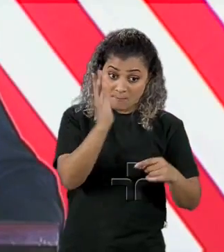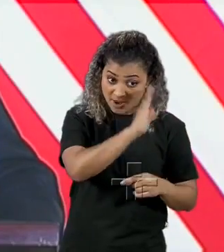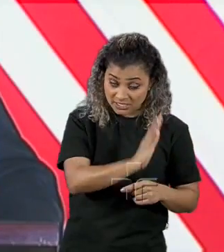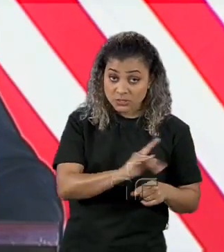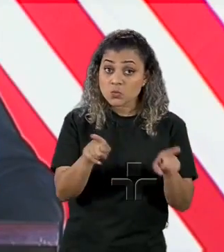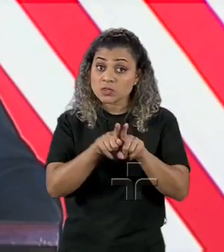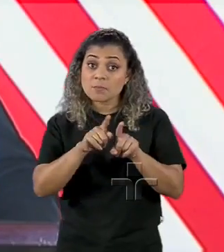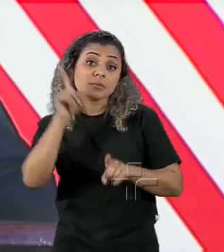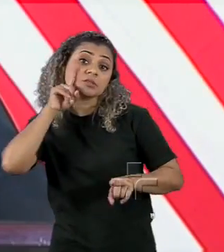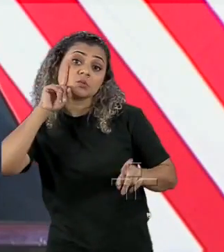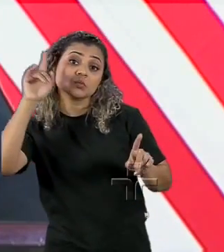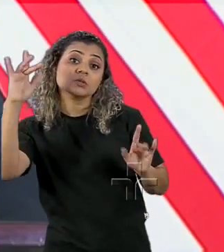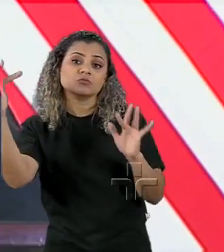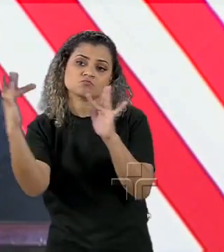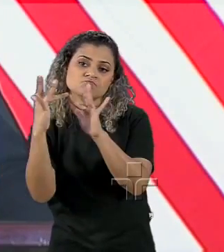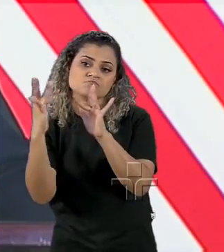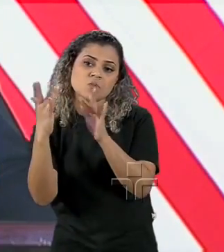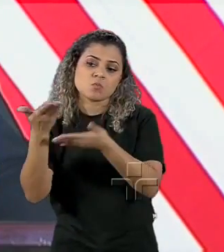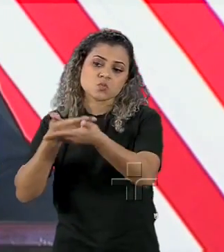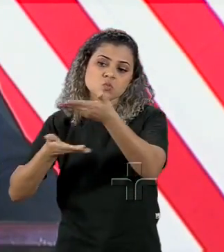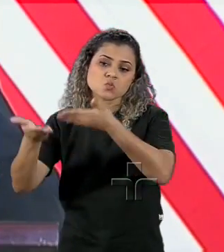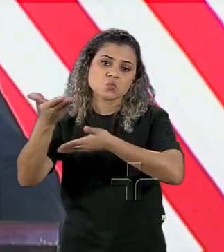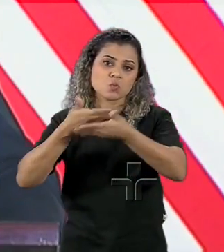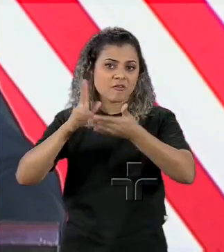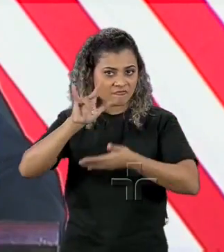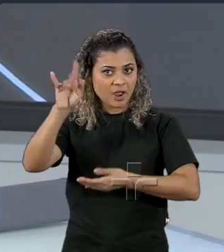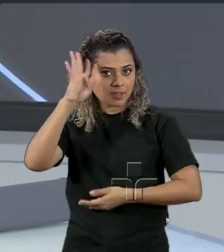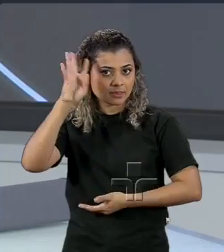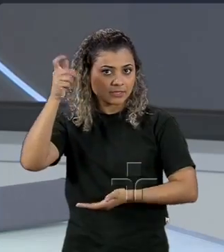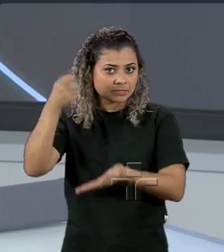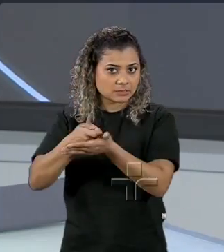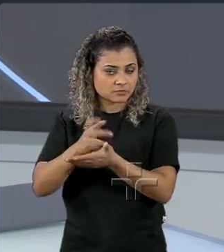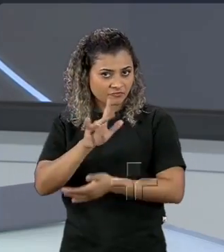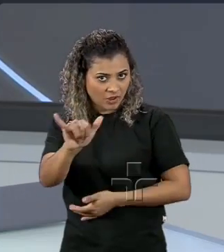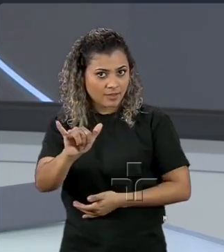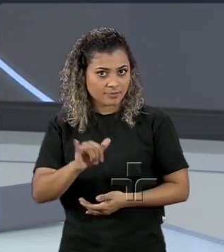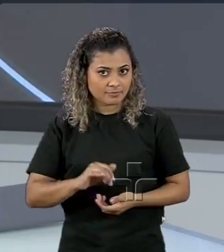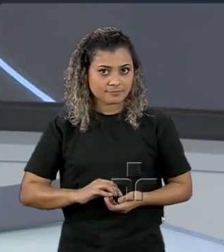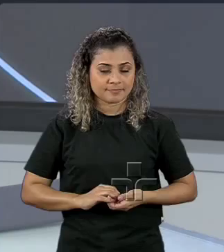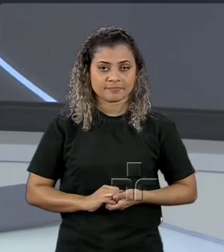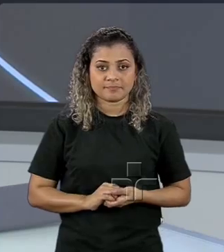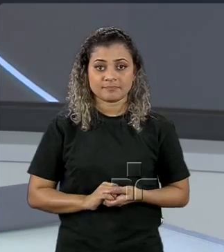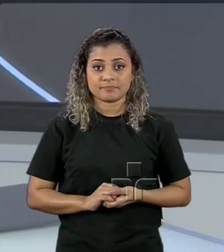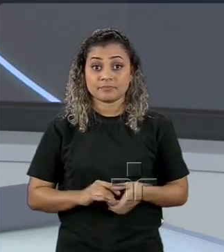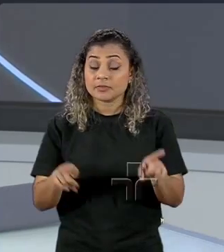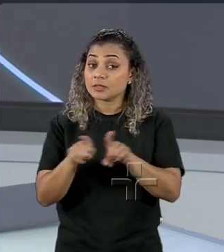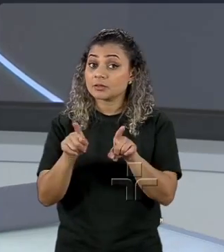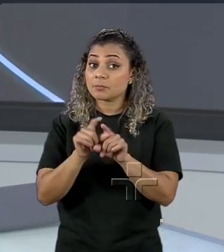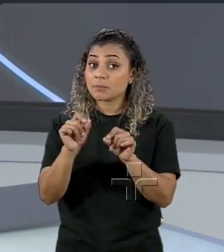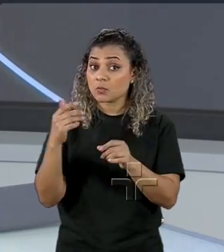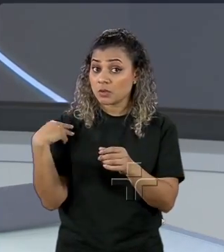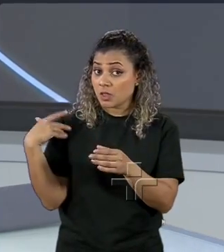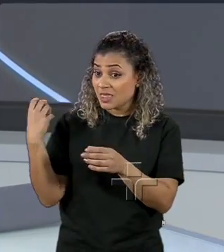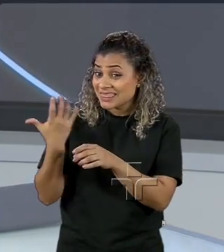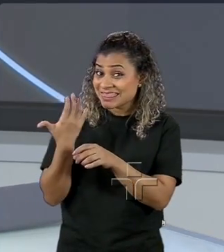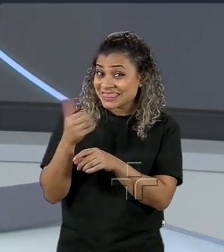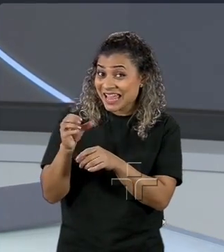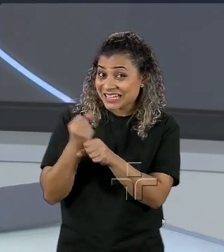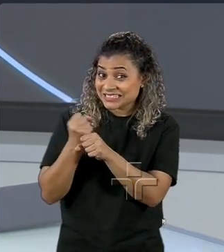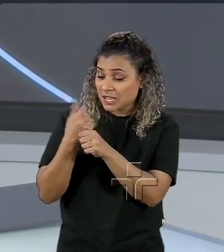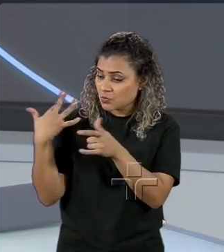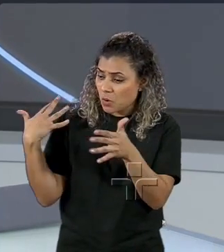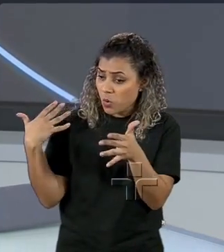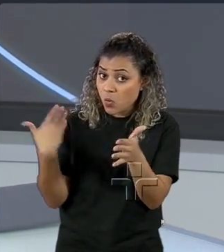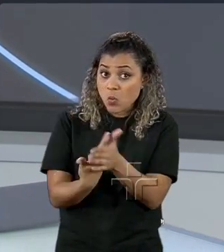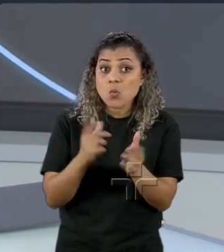em contato sobre esse tema. Na última década, o governo brasileiro concedeu mais de